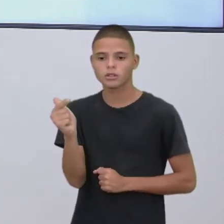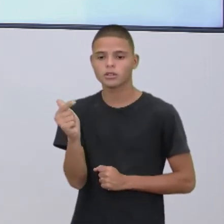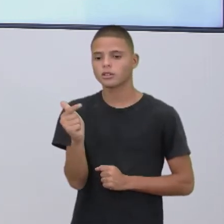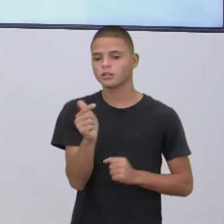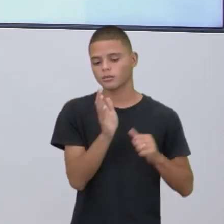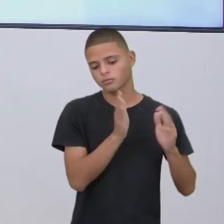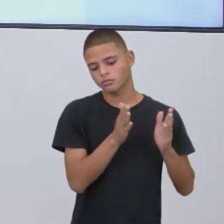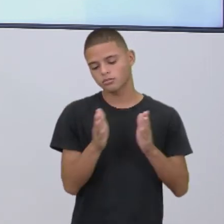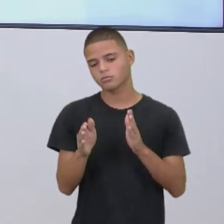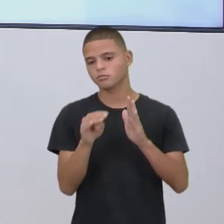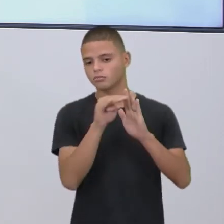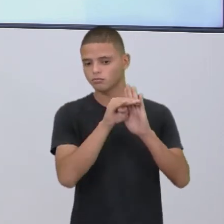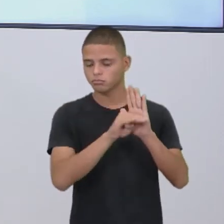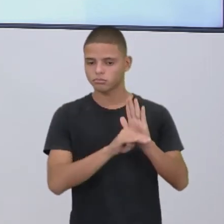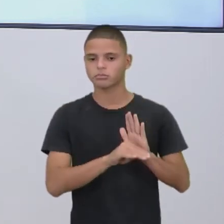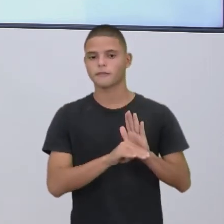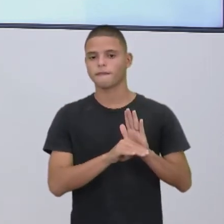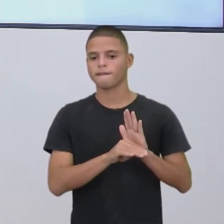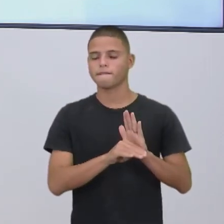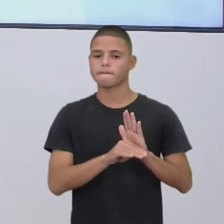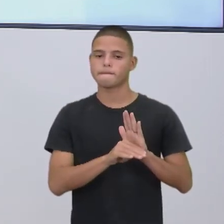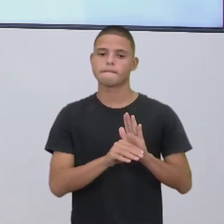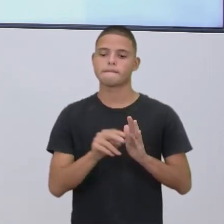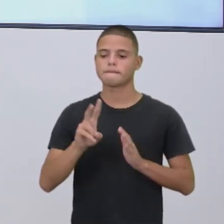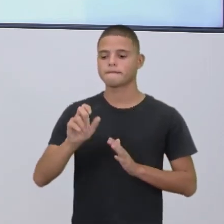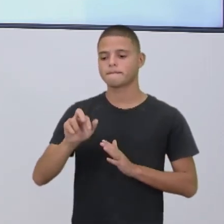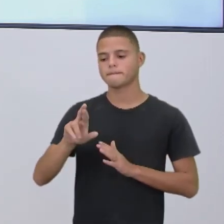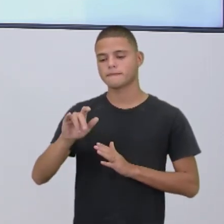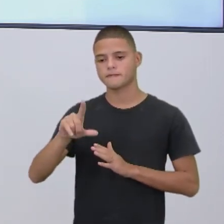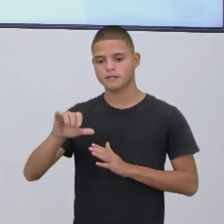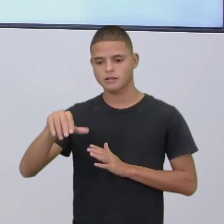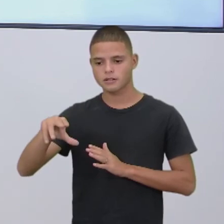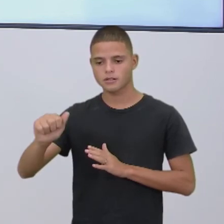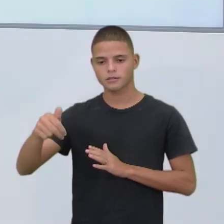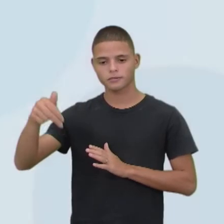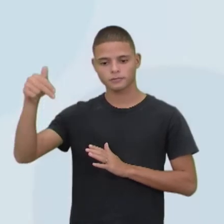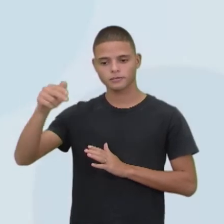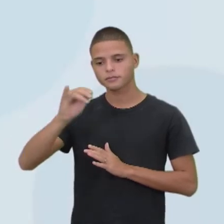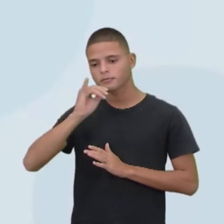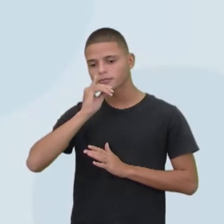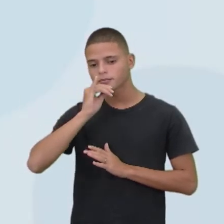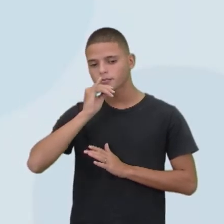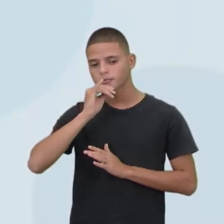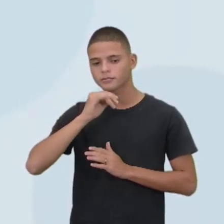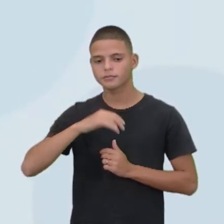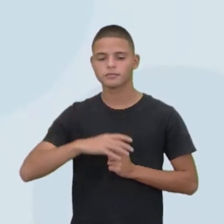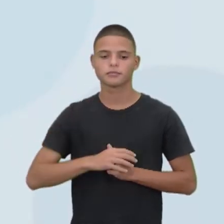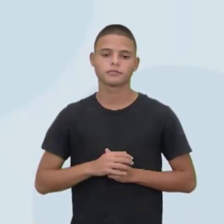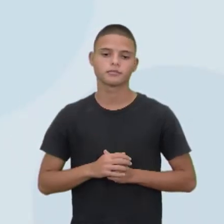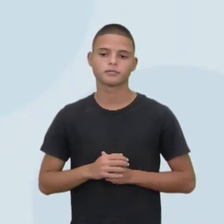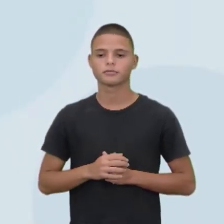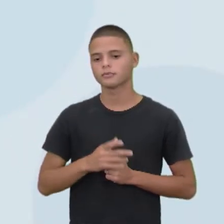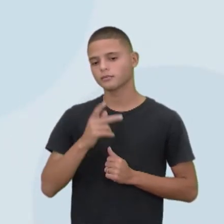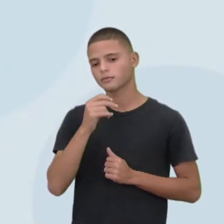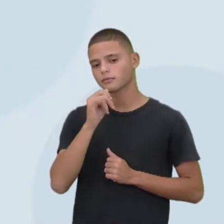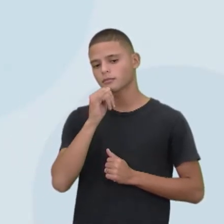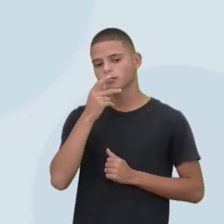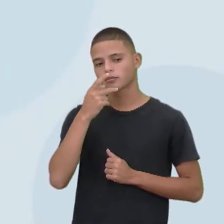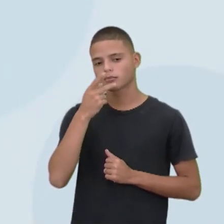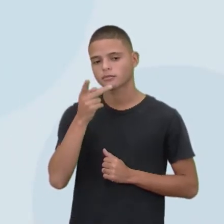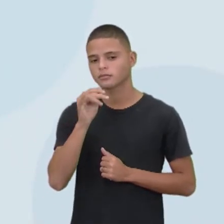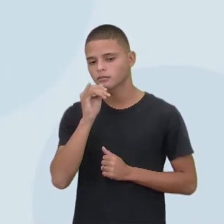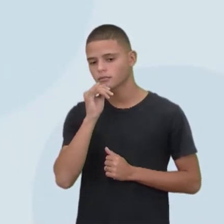as categorias. Aí a gente está falando de variáveis qualitativas nominais. Por exemplo, tá? Quando a gente fala das cores,